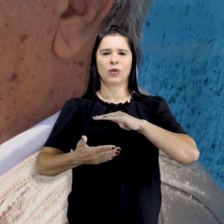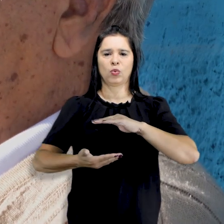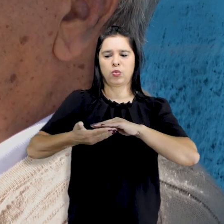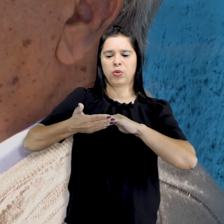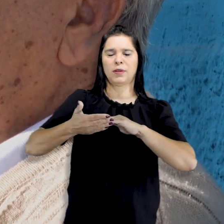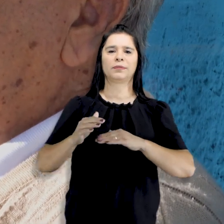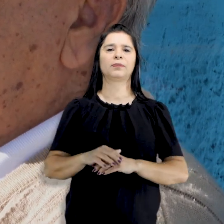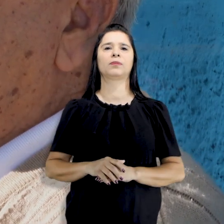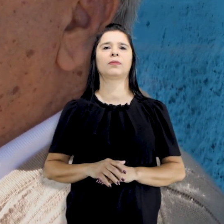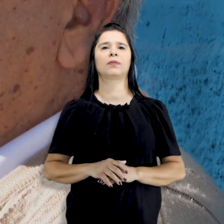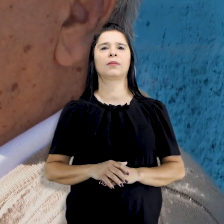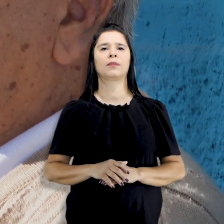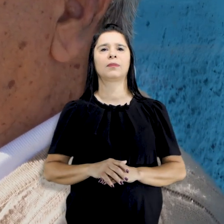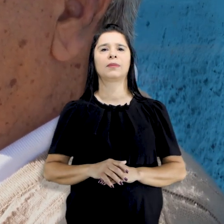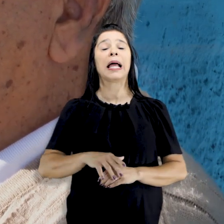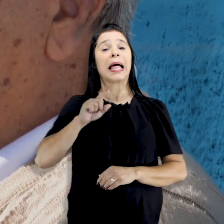Então,